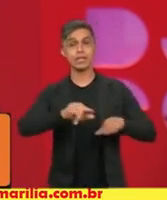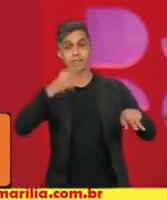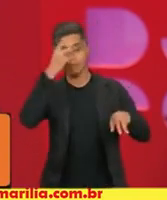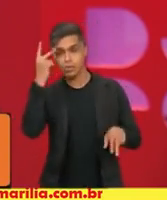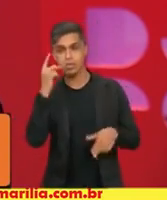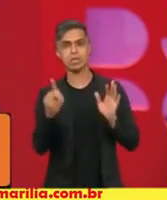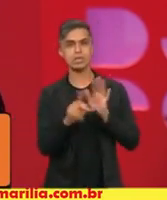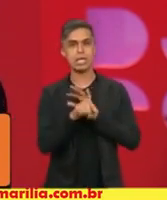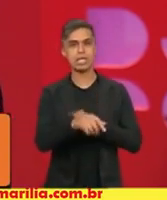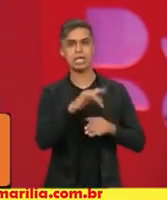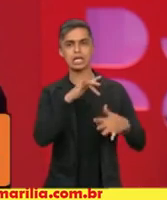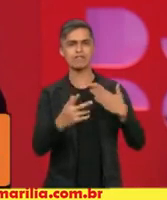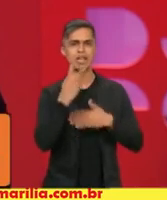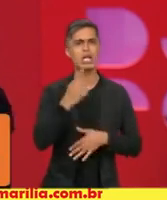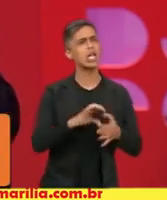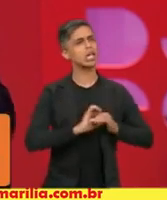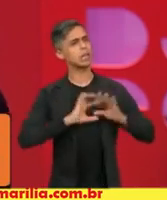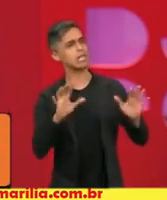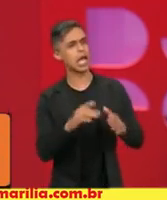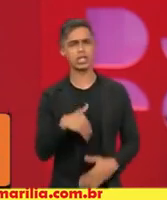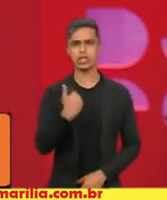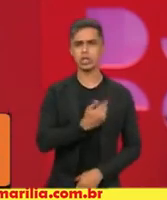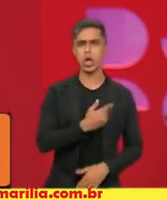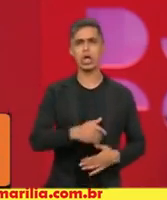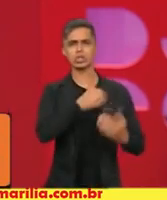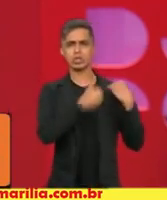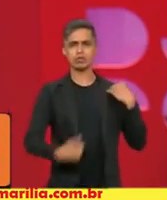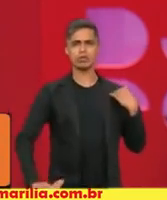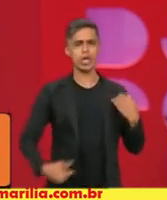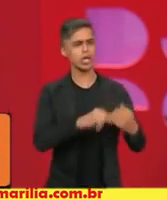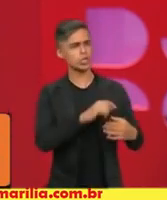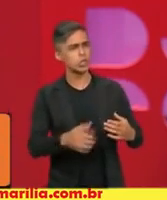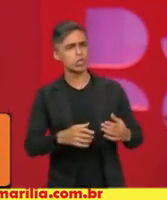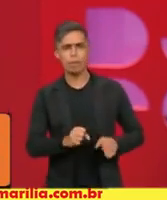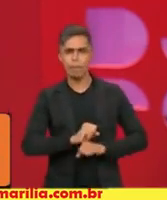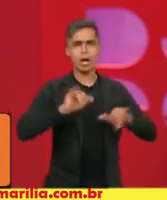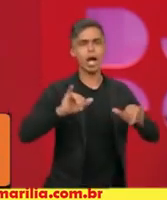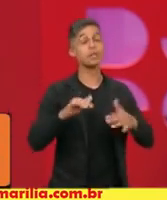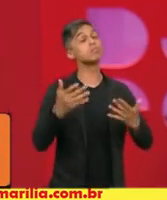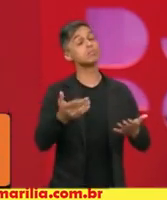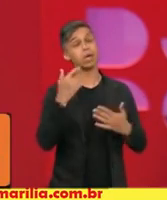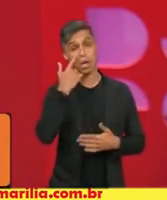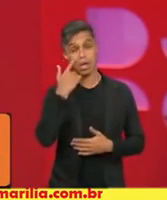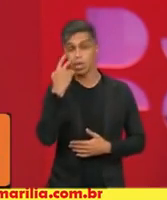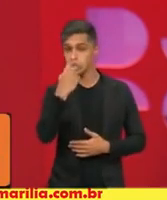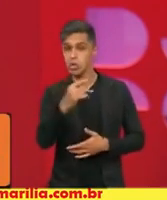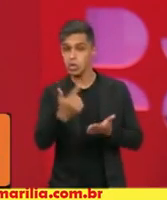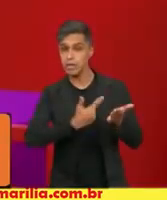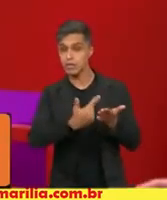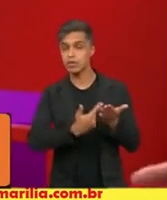em liberdade, a proclamação da República, a nossa liberdade, aquela coisa toda. Então, eu queria voltar um pouco, porque o seu livro trata muito desse